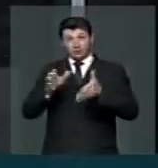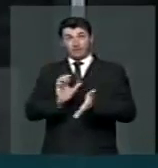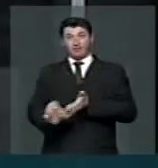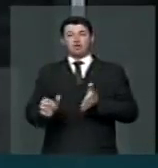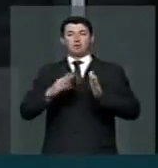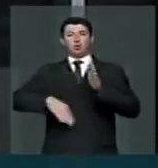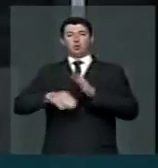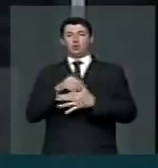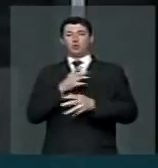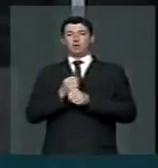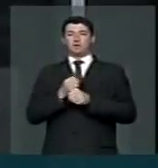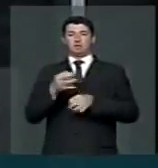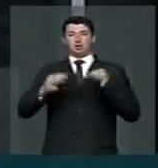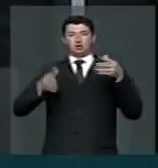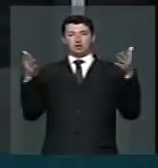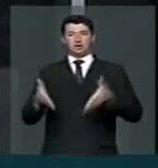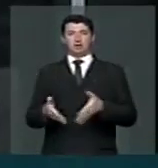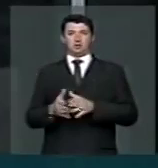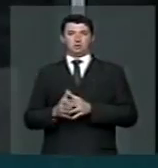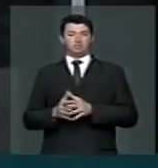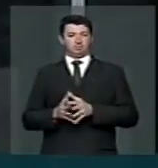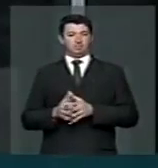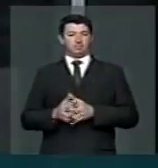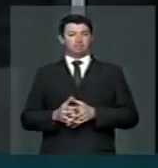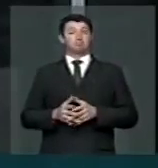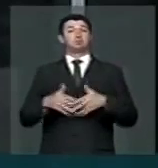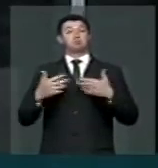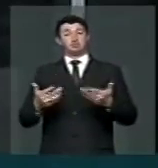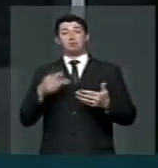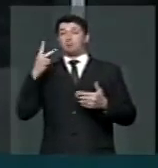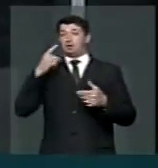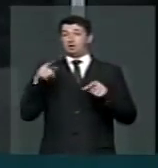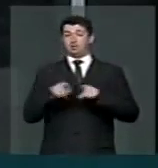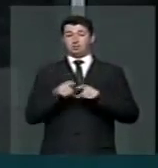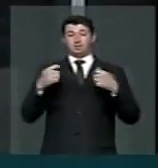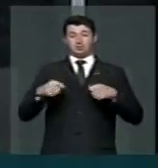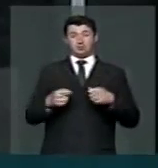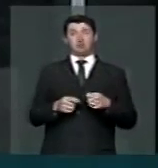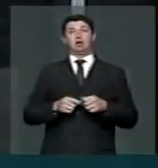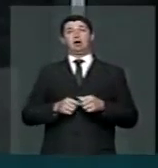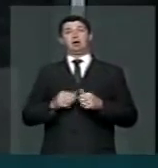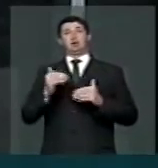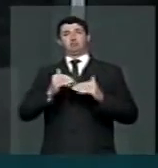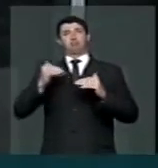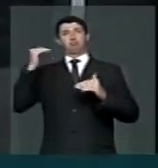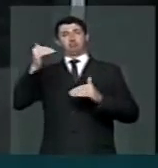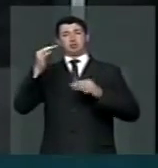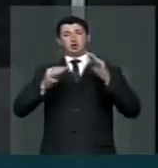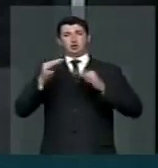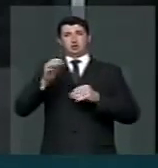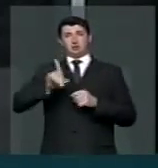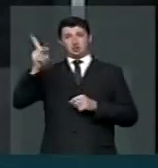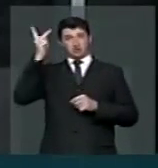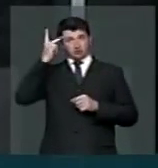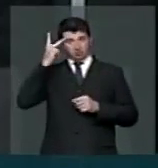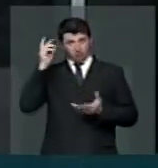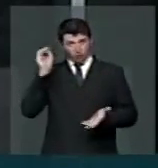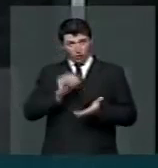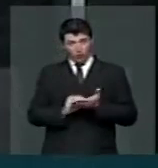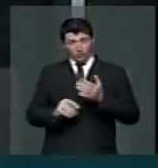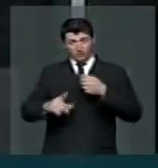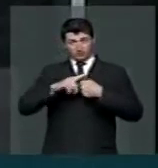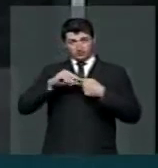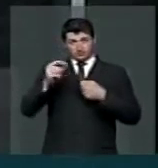investimentos orçamentários desse campo. Cabe mencionar que a magistratura paulista, senhor presidente, incluiu no